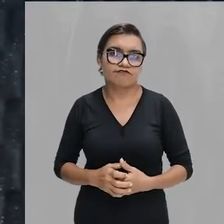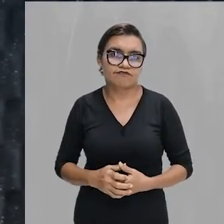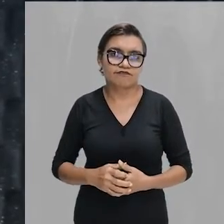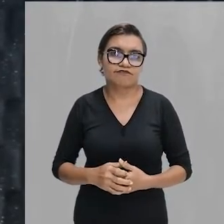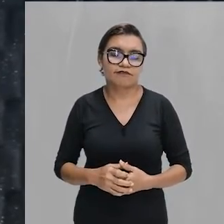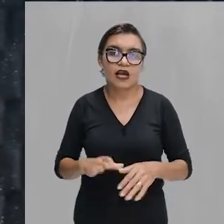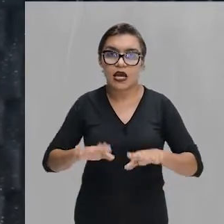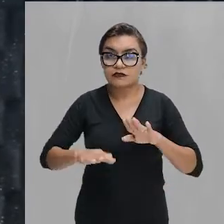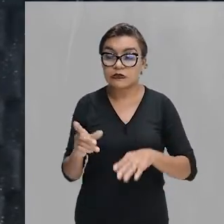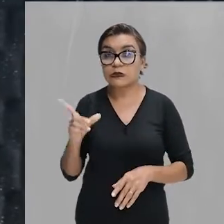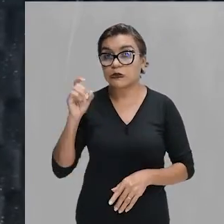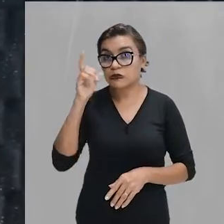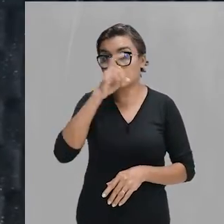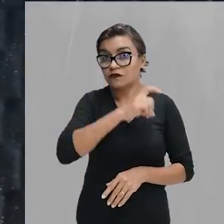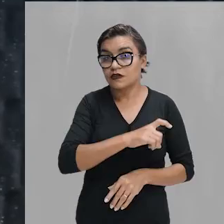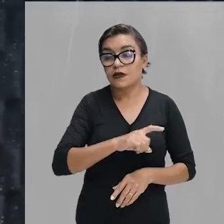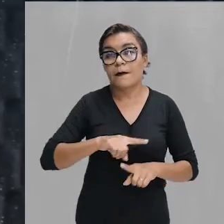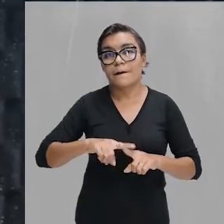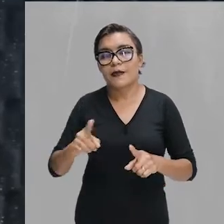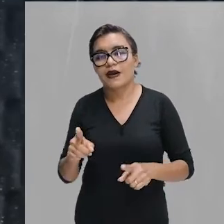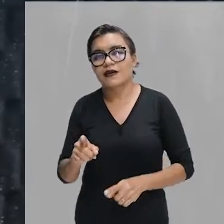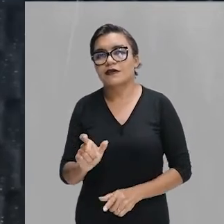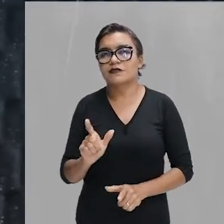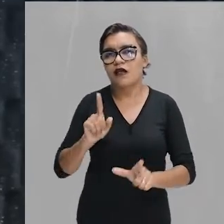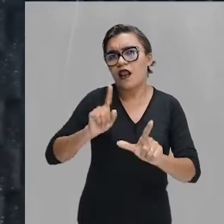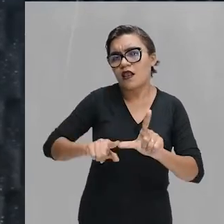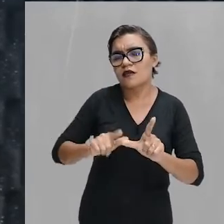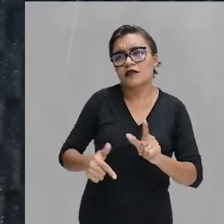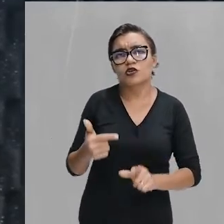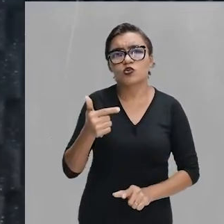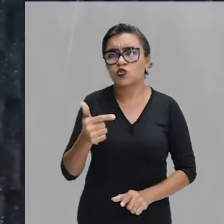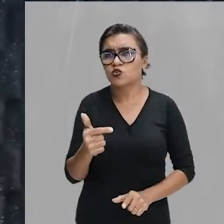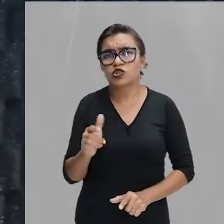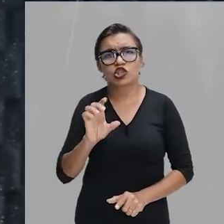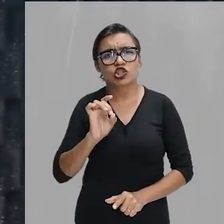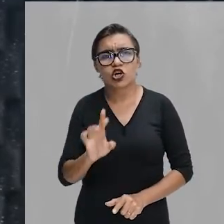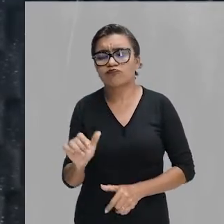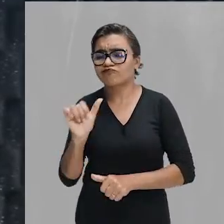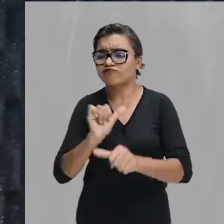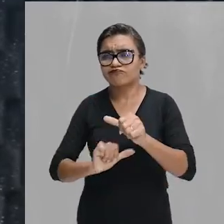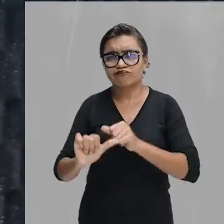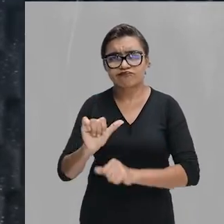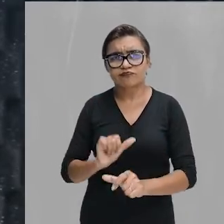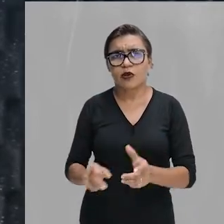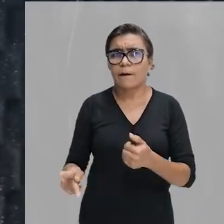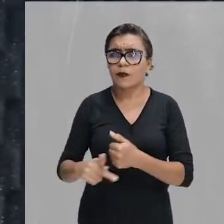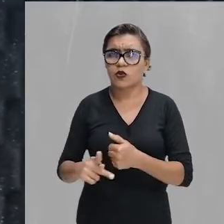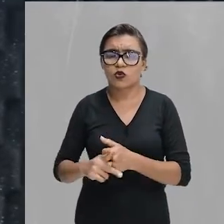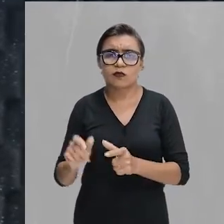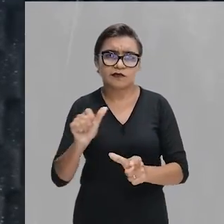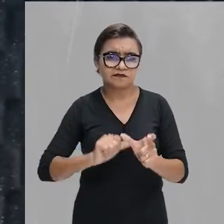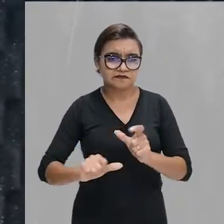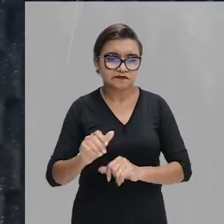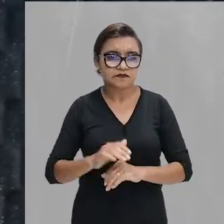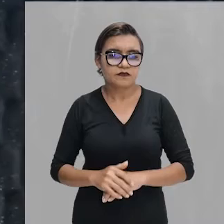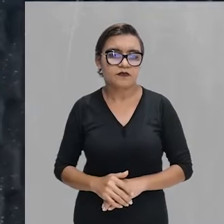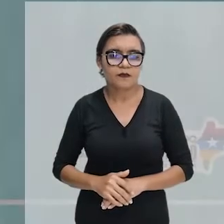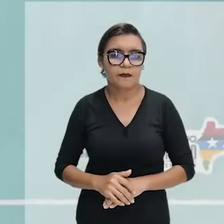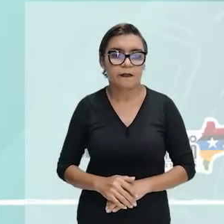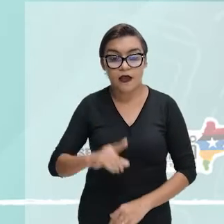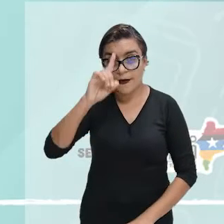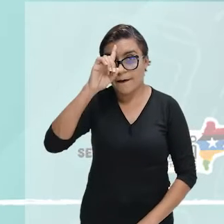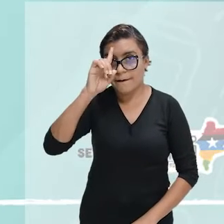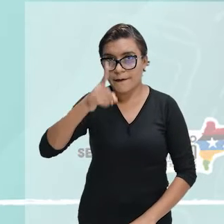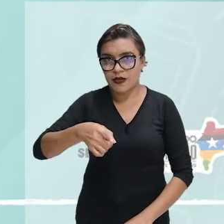só questão de 2 letrinhas, um pronome, tá? Reflexivo. Imperativo